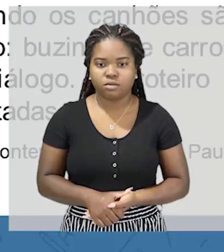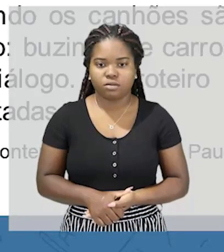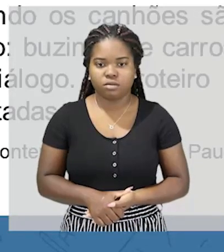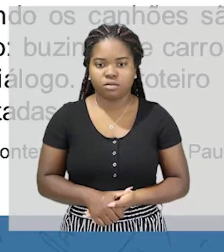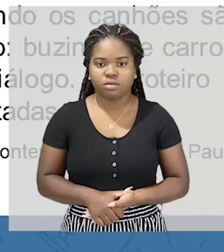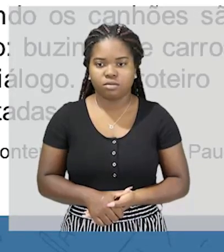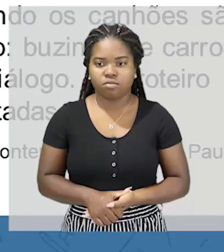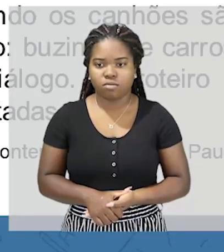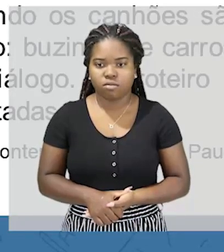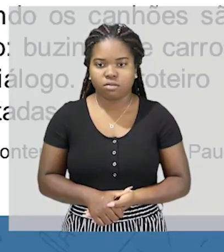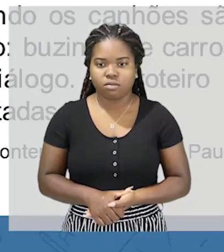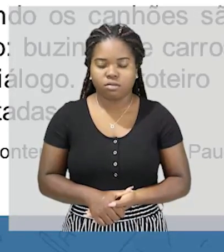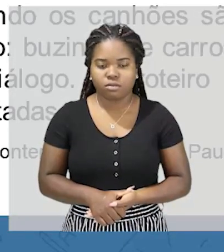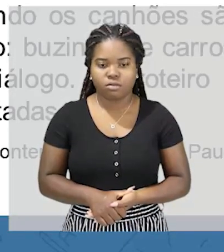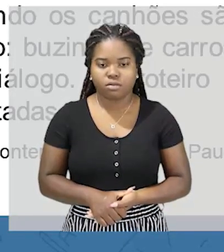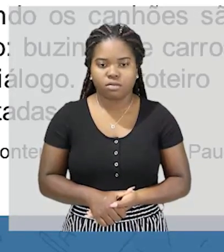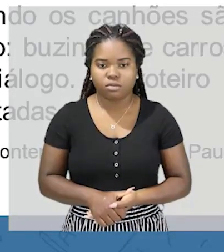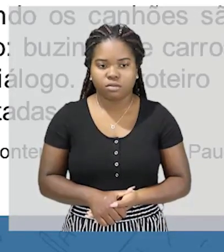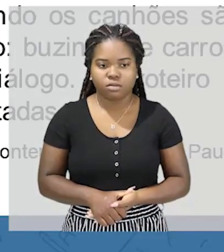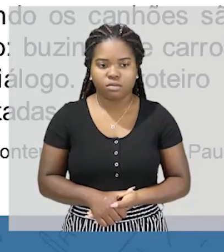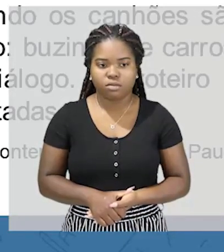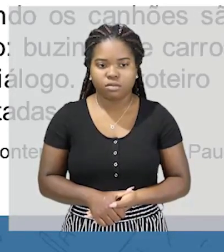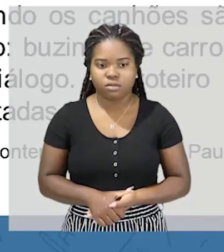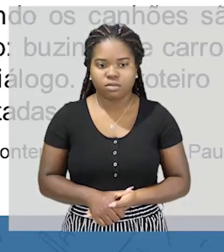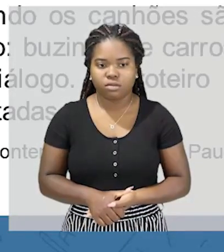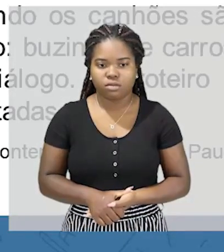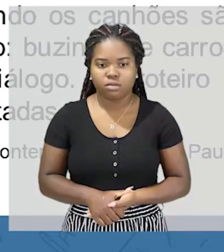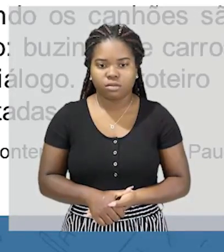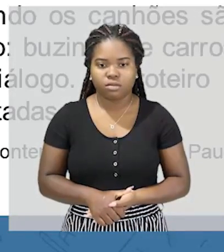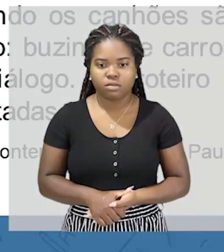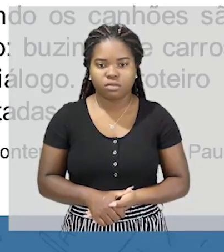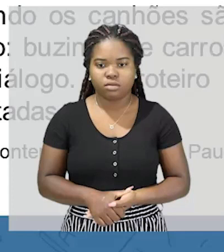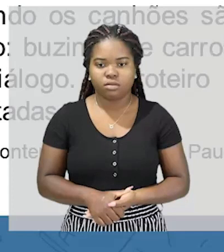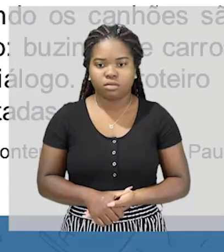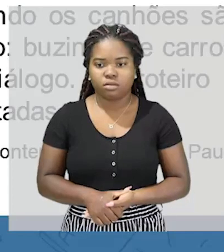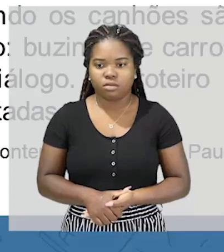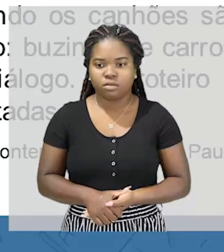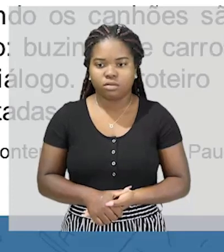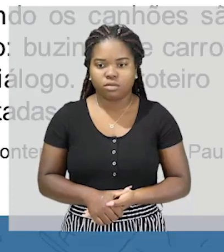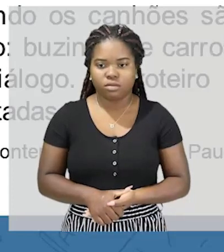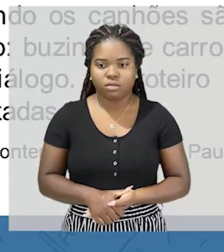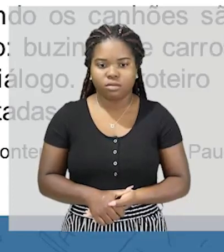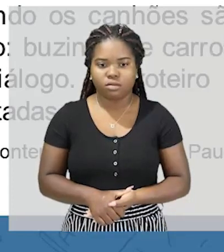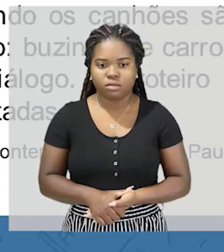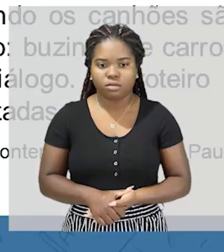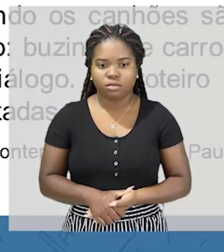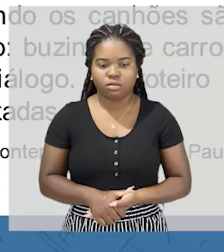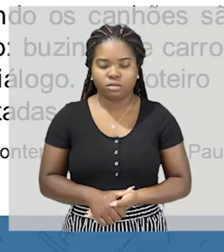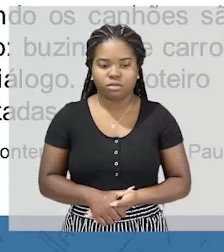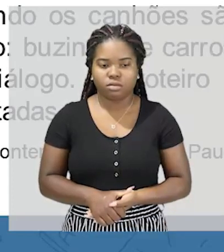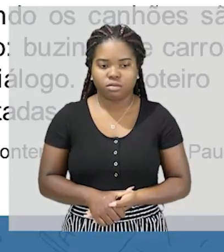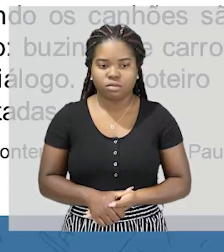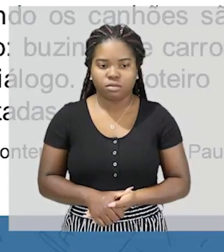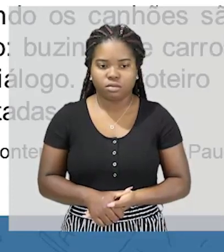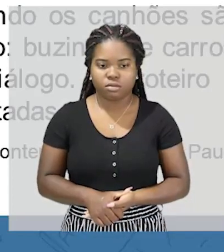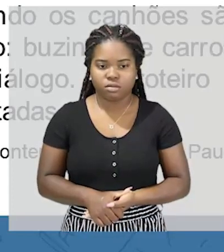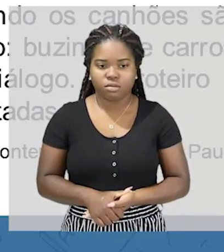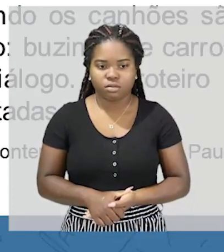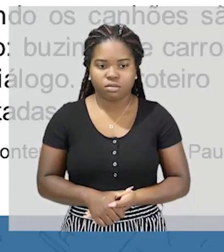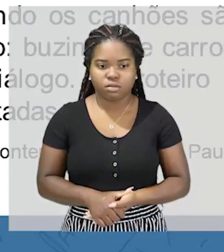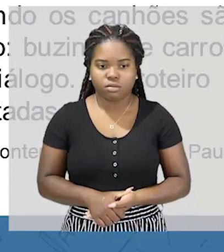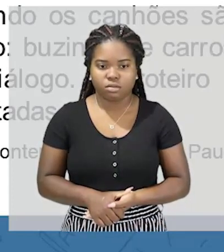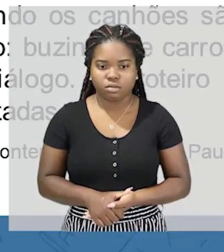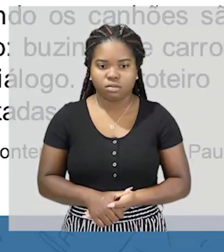qual se concentrarem. O espectador das peças de Foreman é bombardeado pela multiplicidade de eventos visuais e